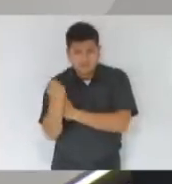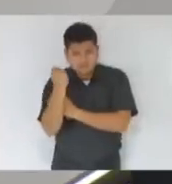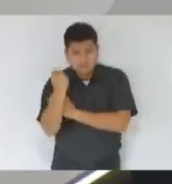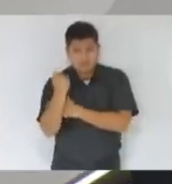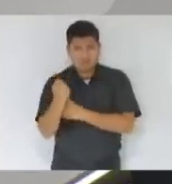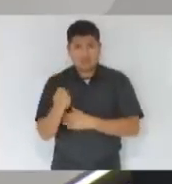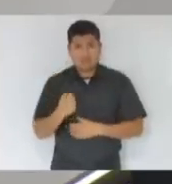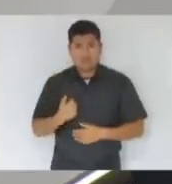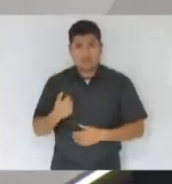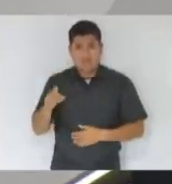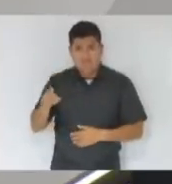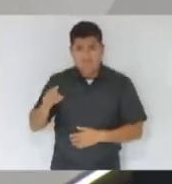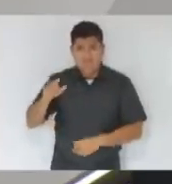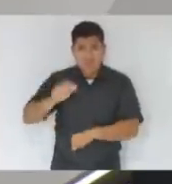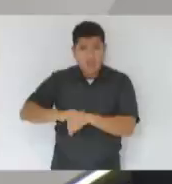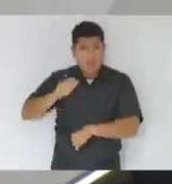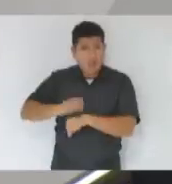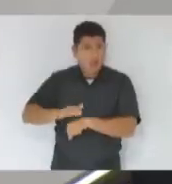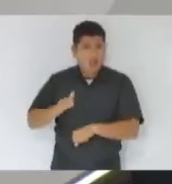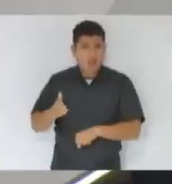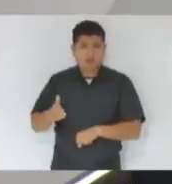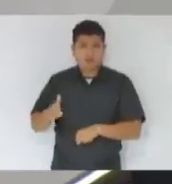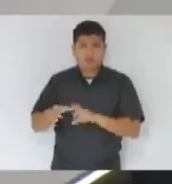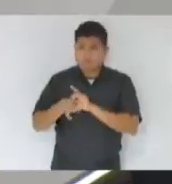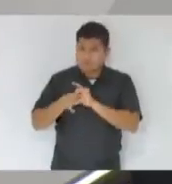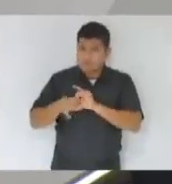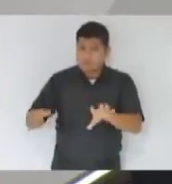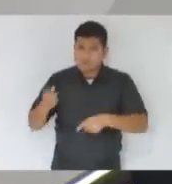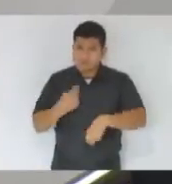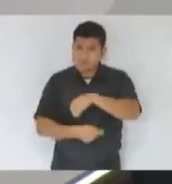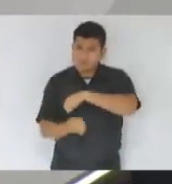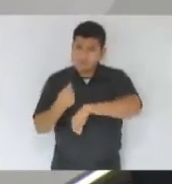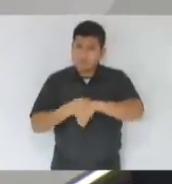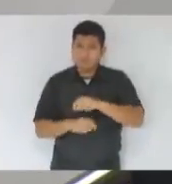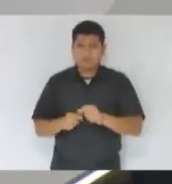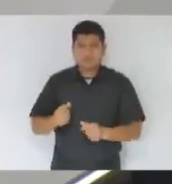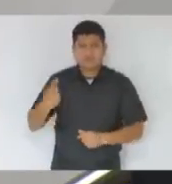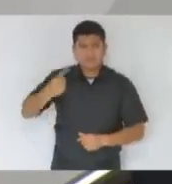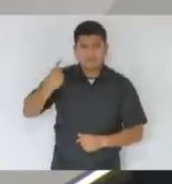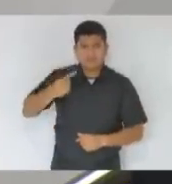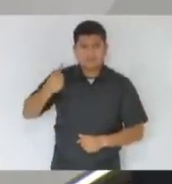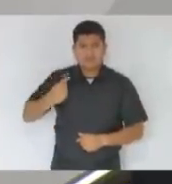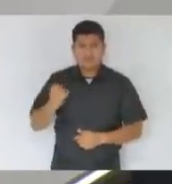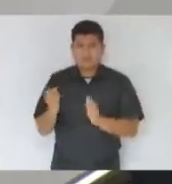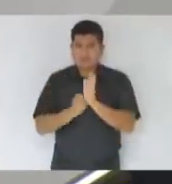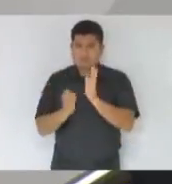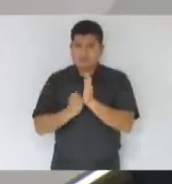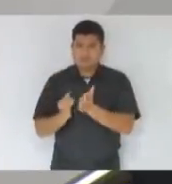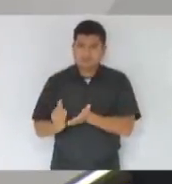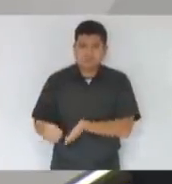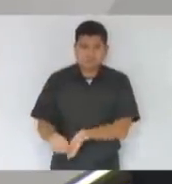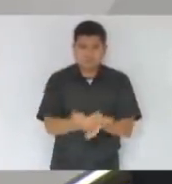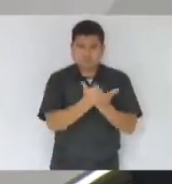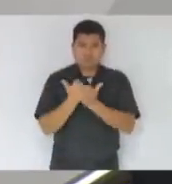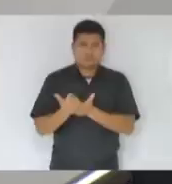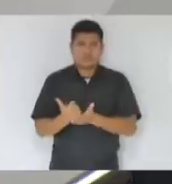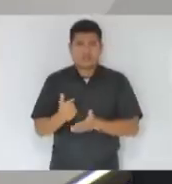alta em liberação econômica, em passar os impostos. Itajaí tem